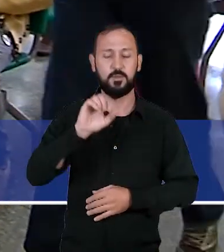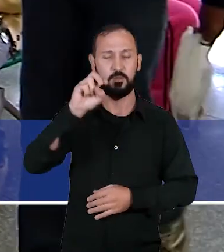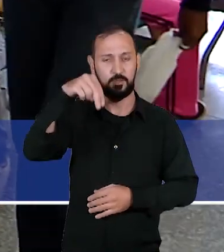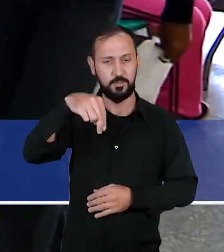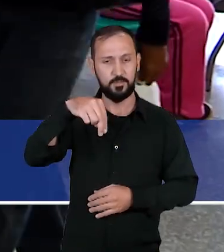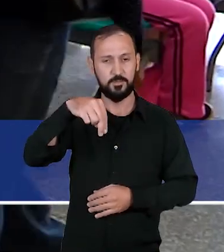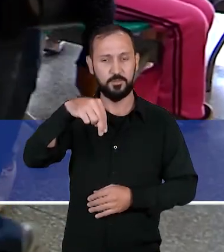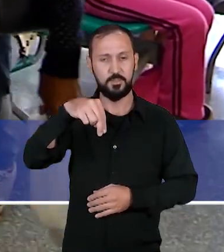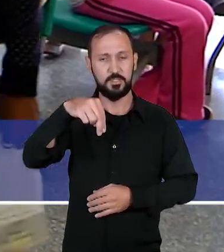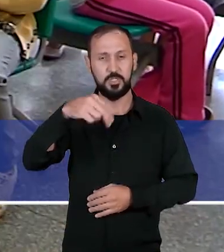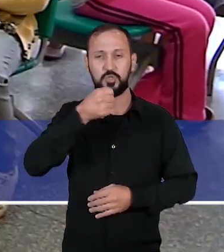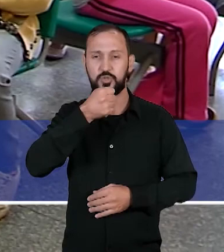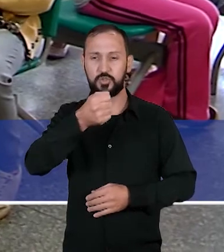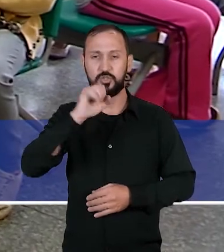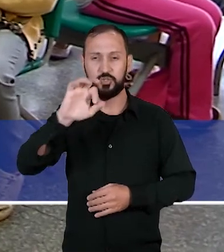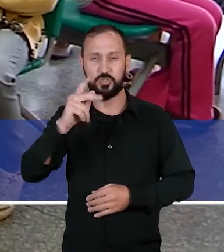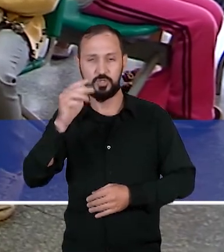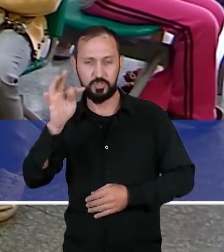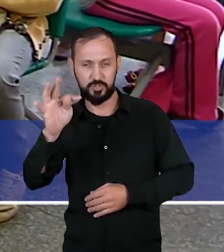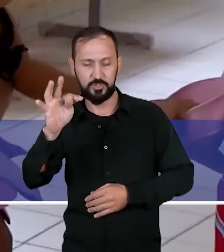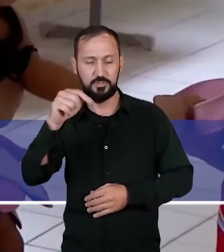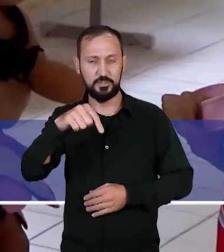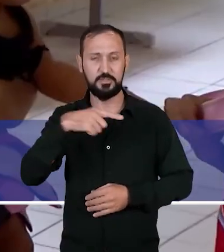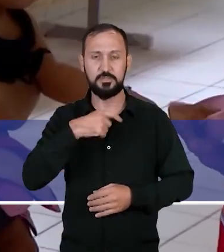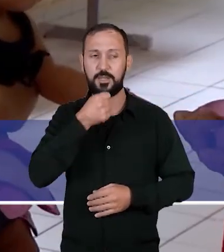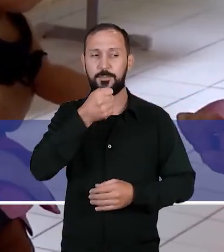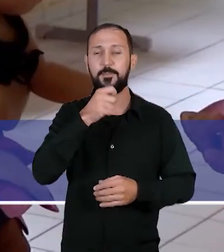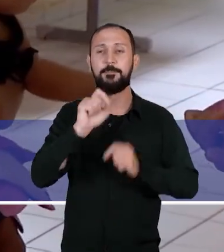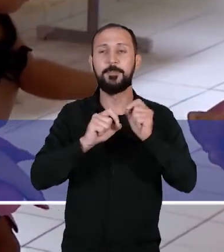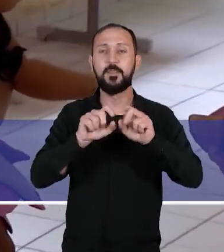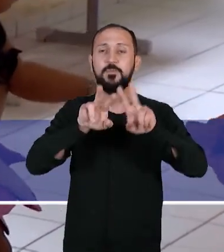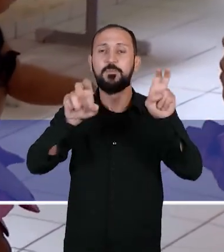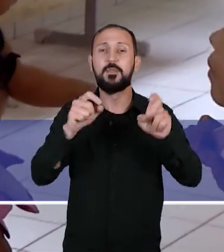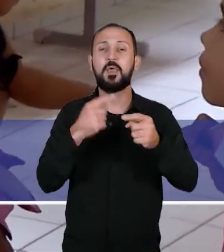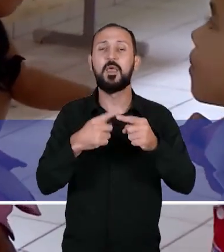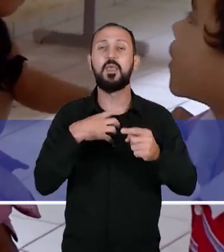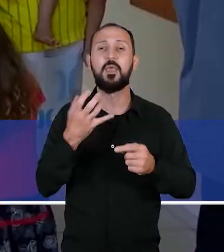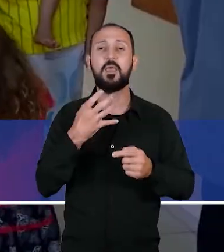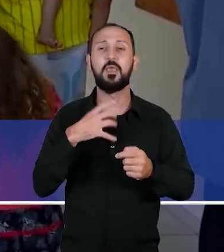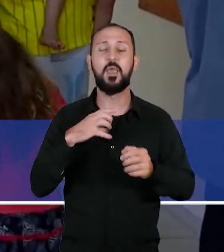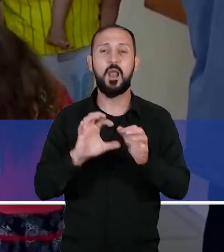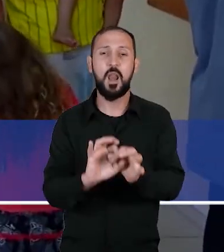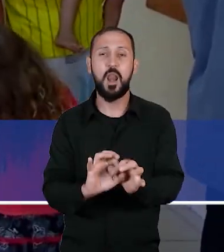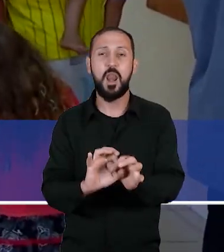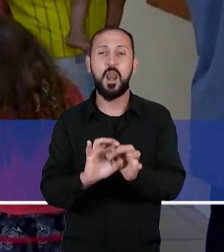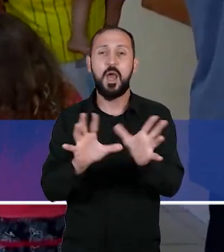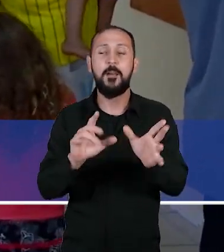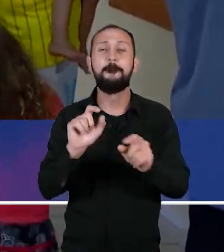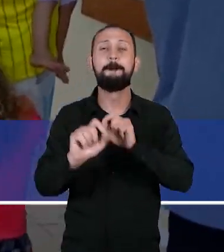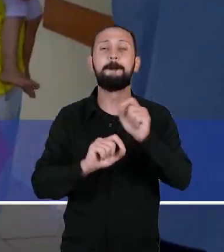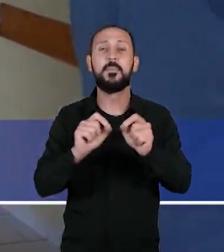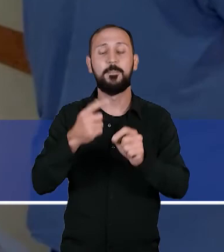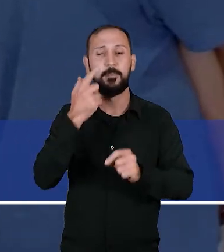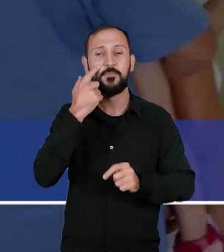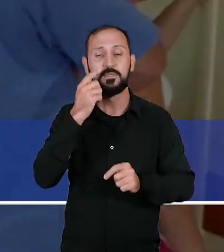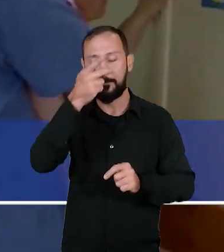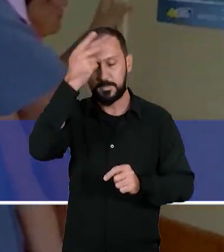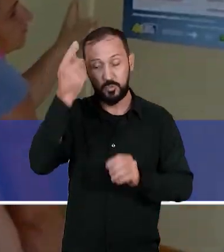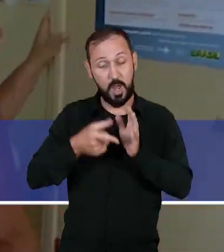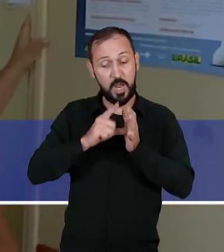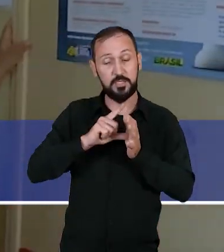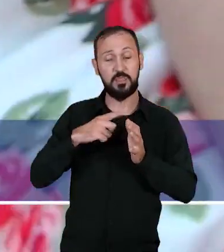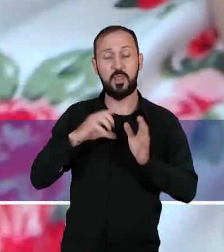nas unidades de saúde de Mato Grosso do Sul. O questionário tem a finalidade de obter um diagnóstico precoce